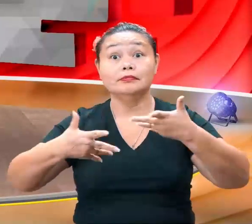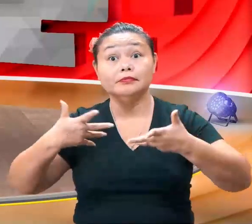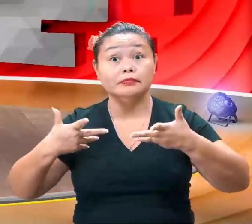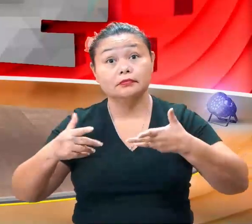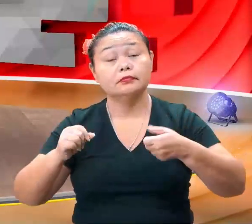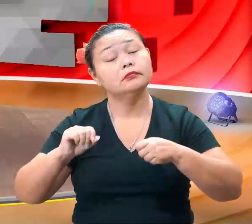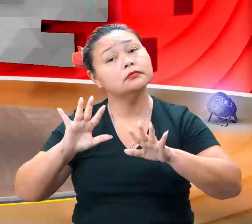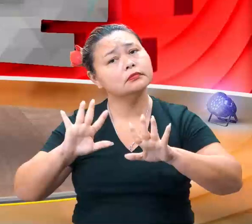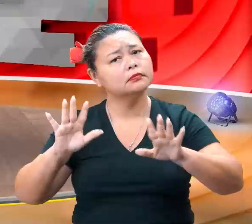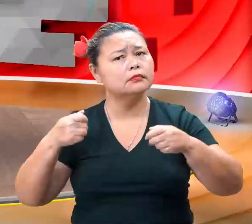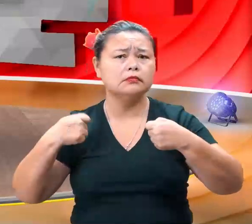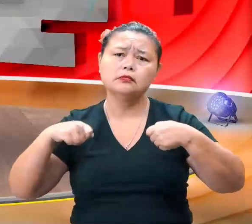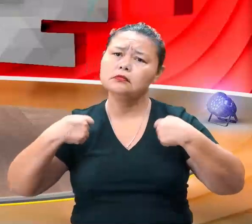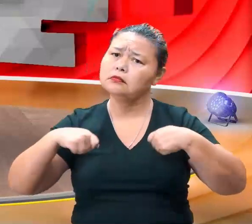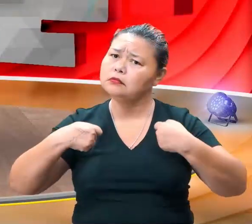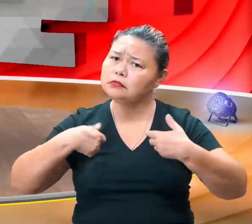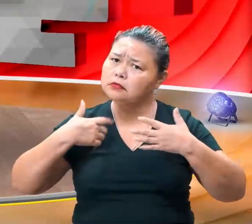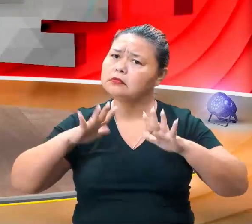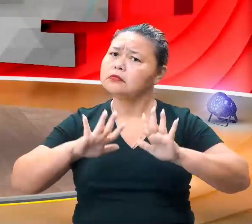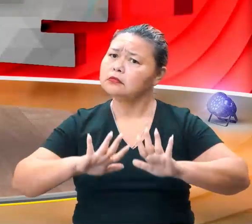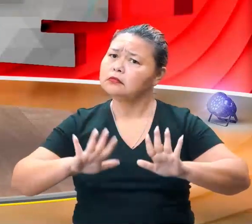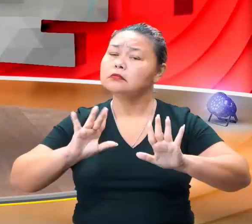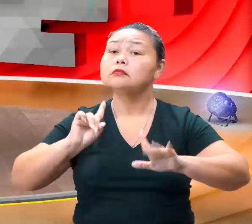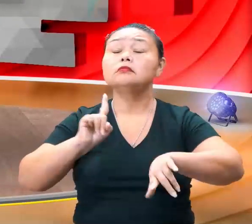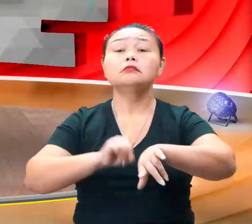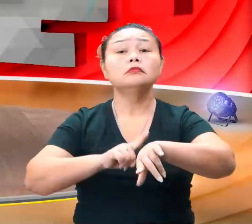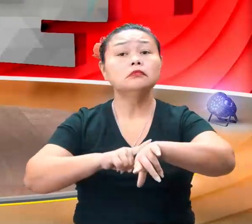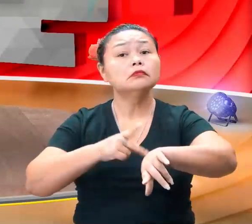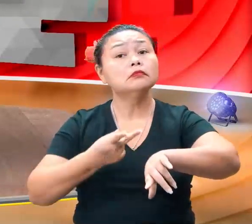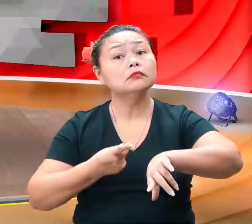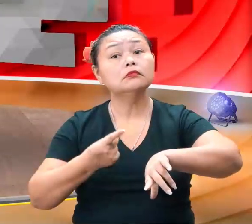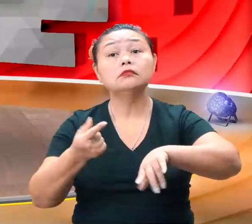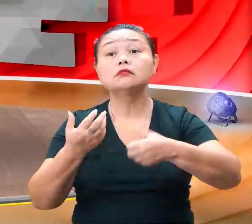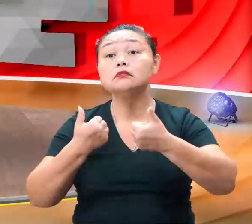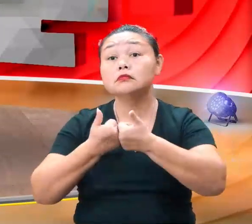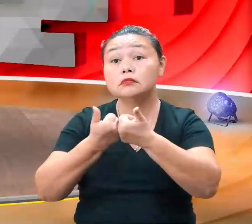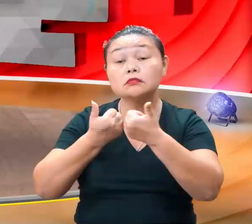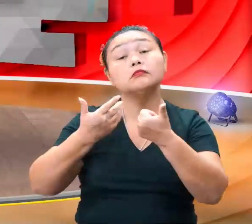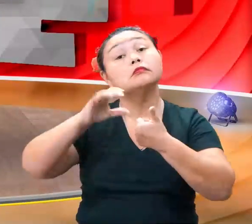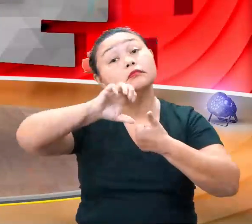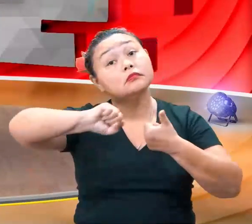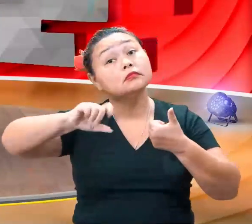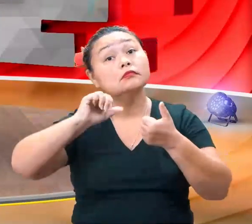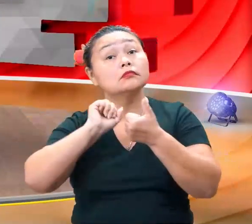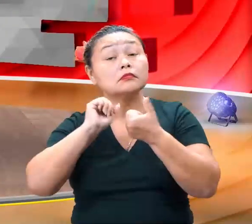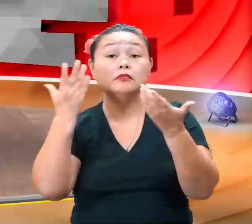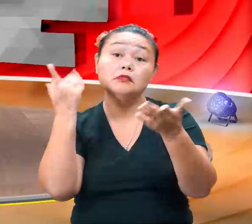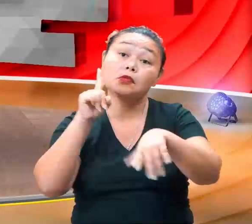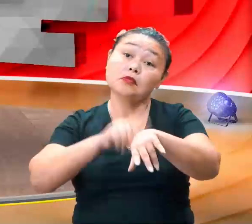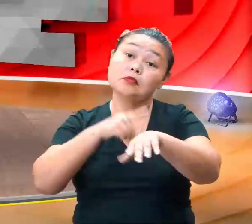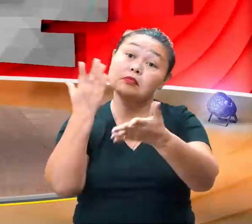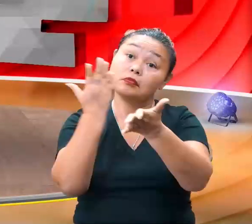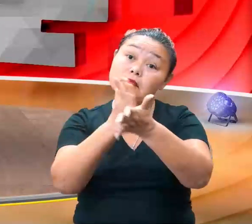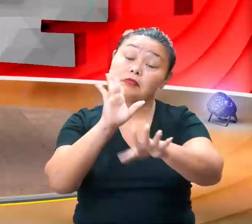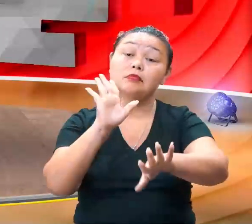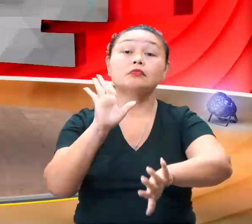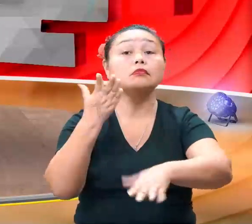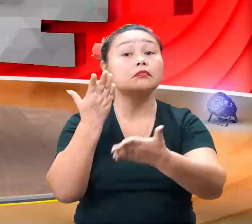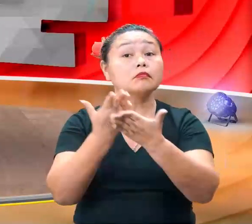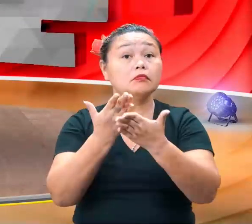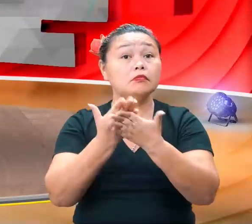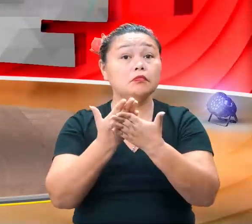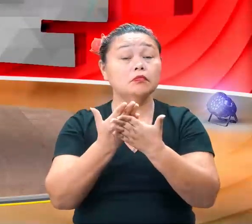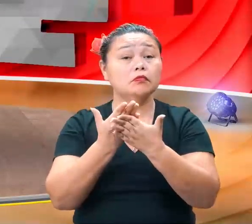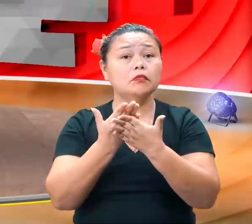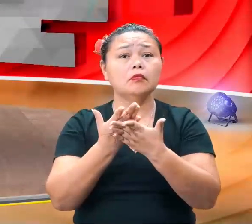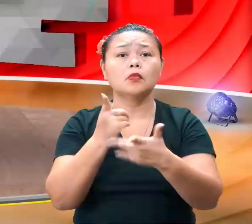ter pressa. Você só vai embora a hora que o ônibus for lhe buscar, ou que acabar a aula. Né? Não, e outra coisa, né? Você